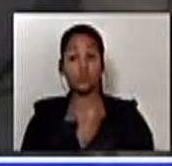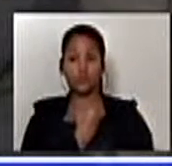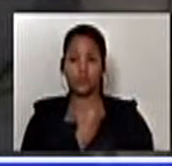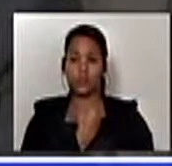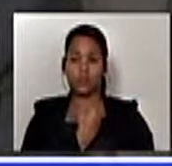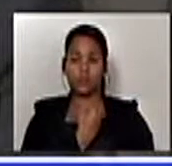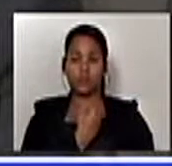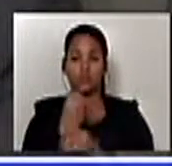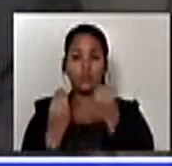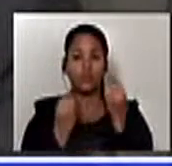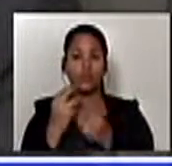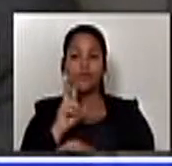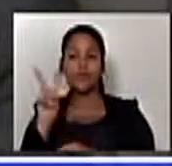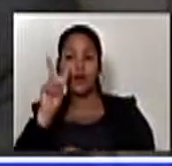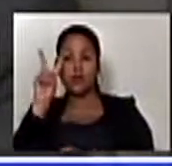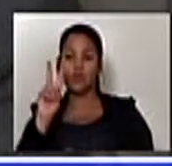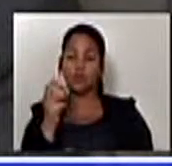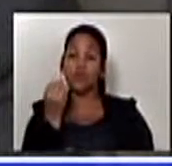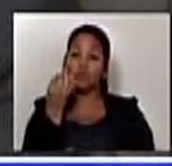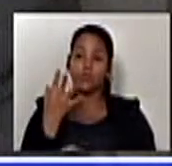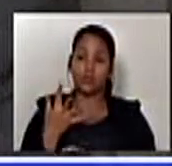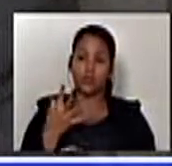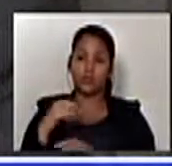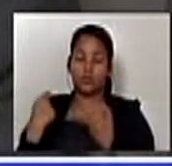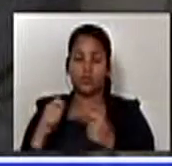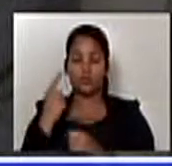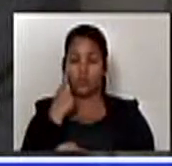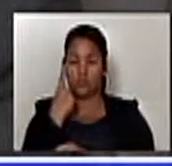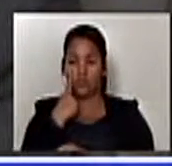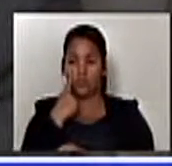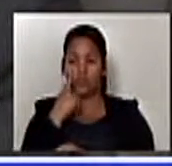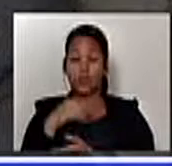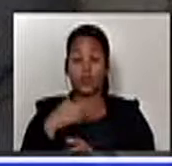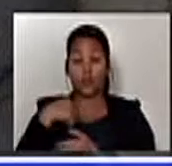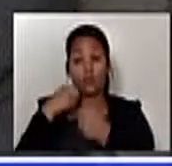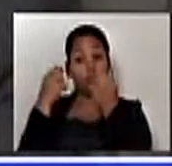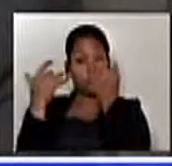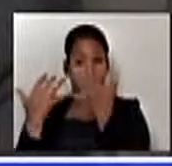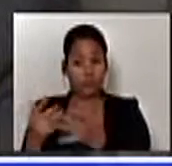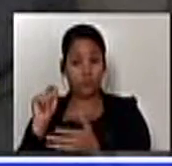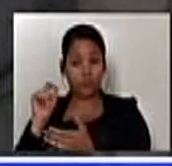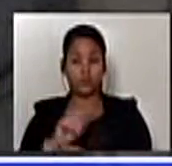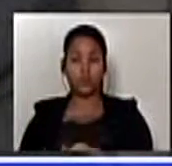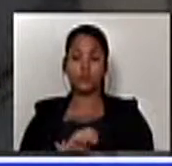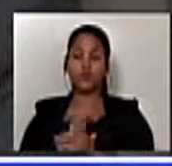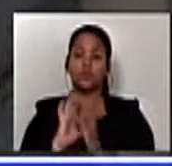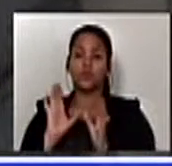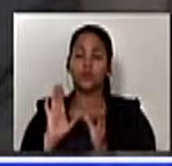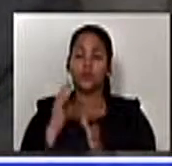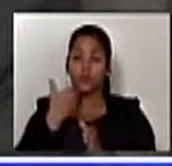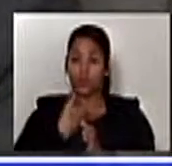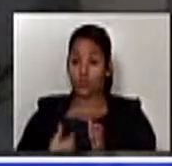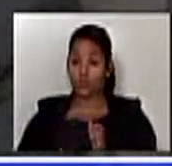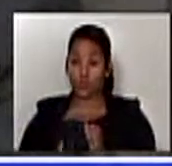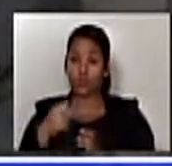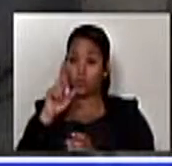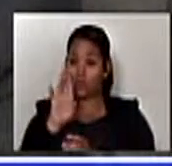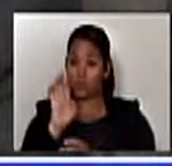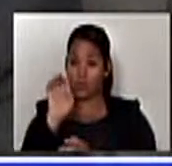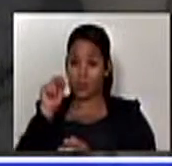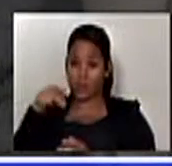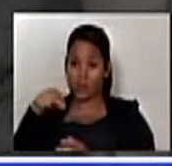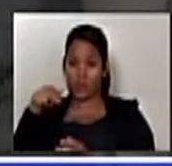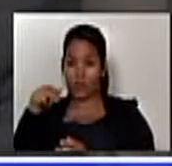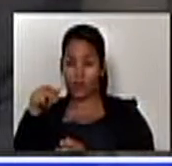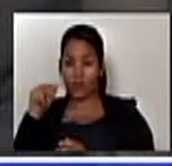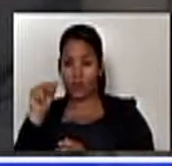mensagem para Vossa Excelência, a atenção que o governo tem com o Ministério Público, bem como com as demais